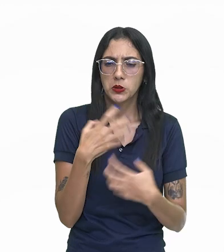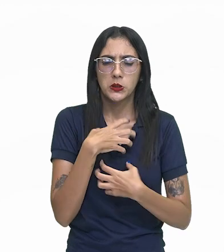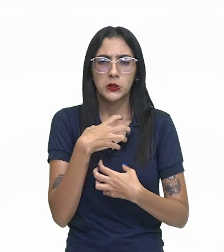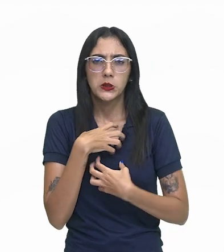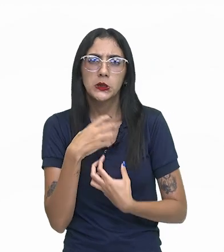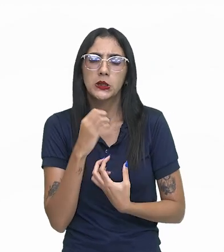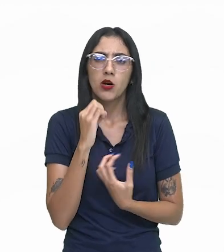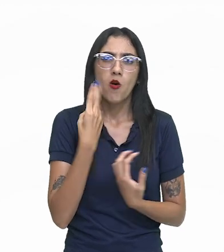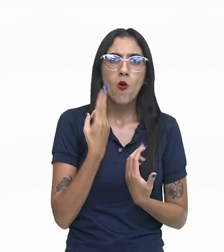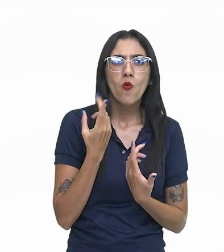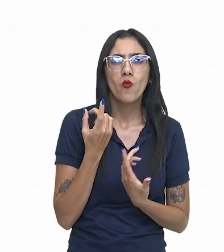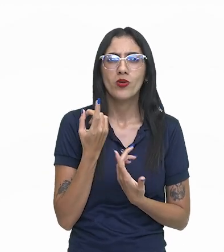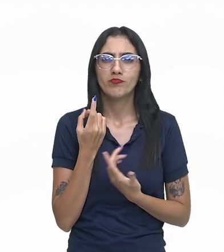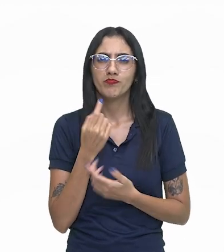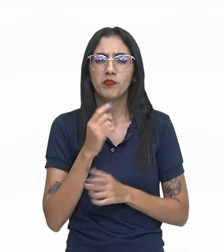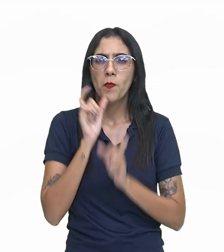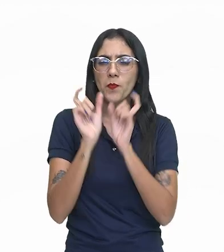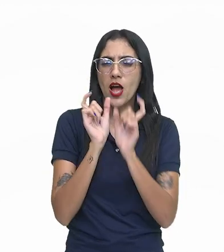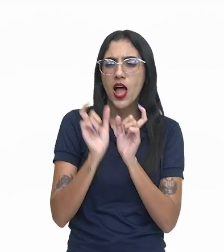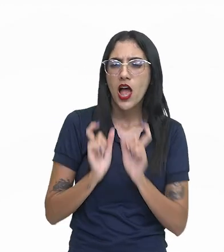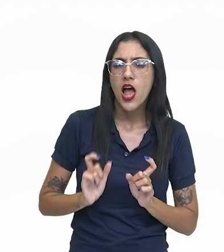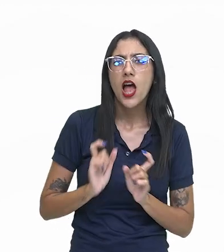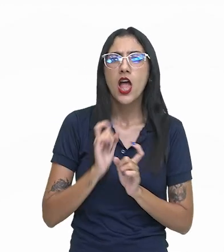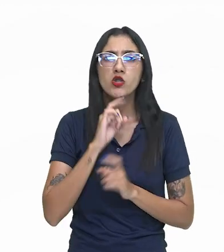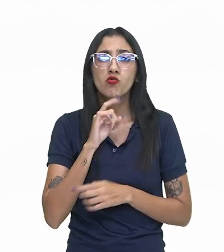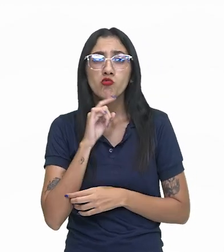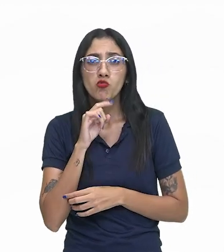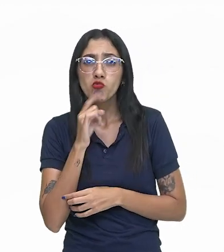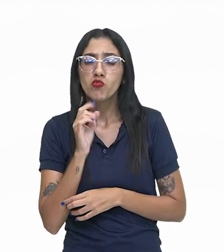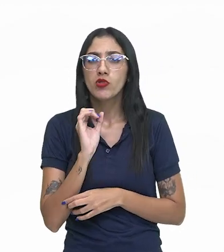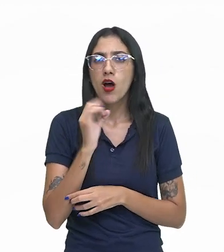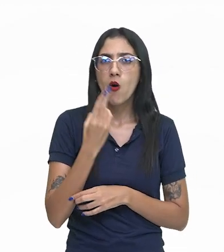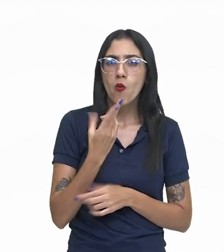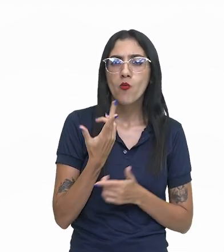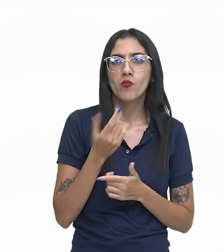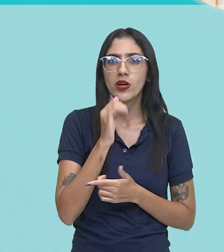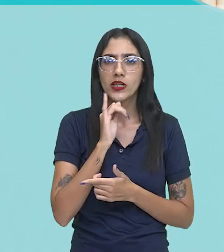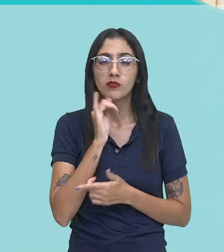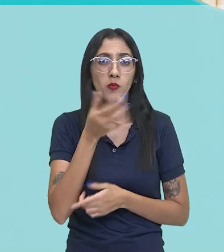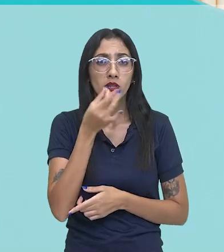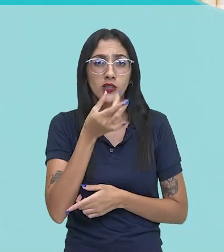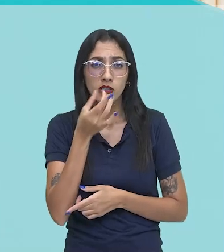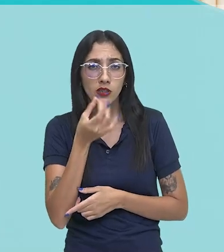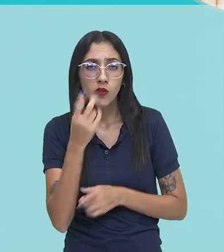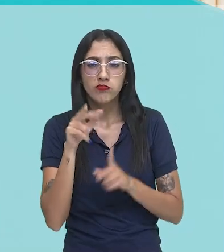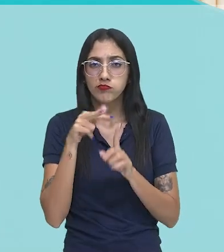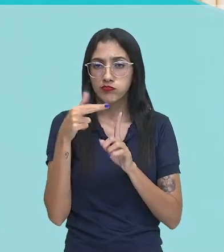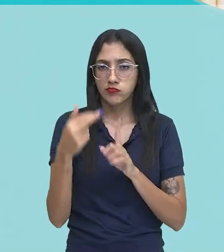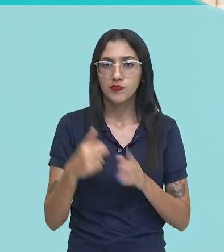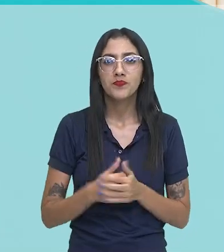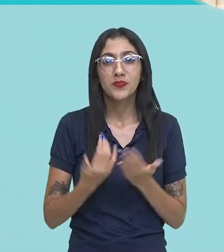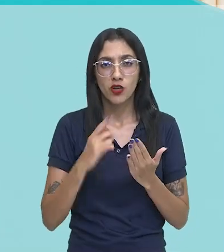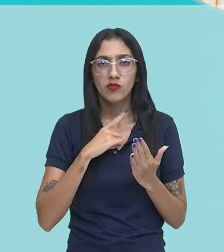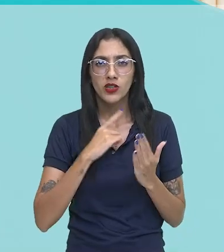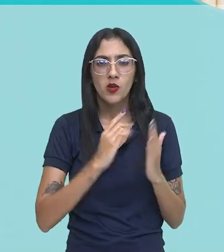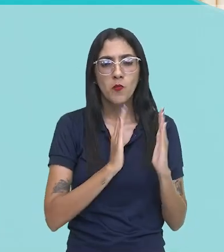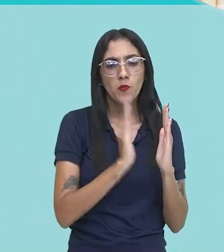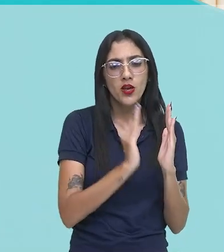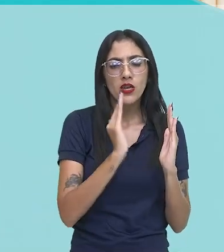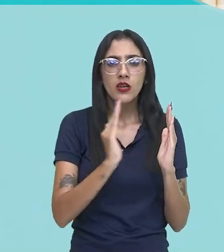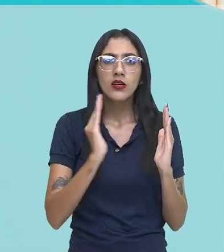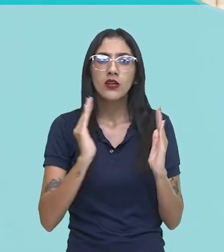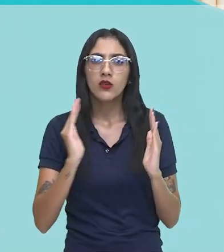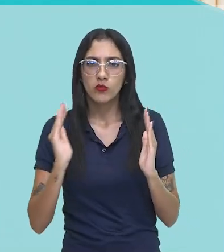de questionamentos sobre a realidade, entre outros. Então, existe um caminho a ser percorrido no processo